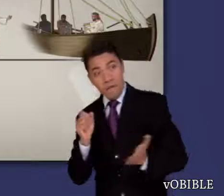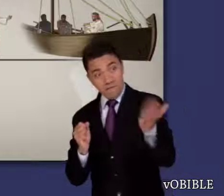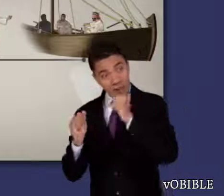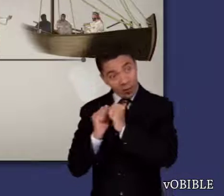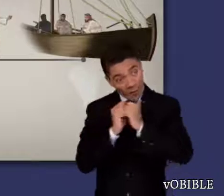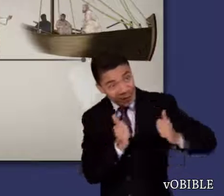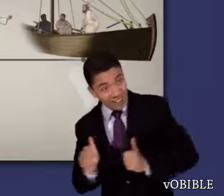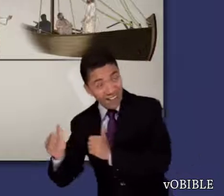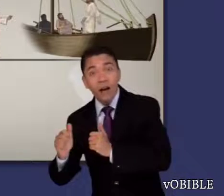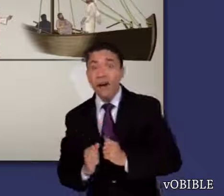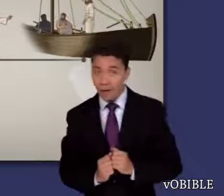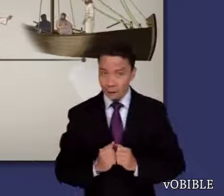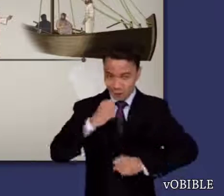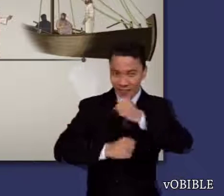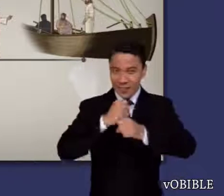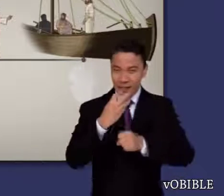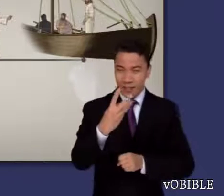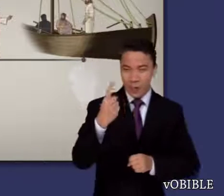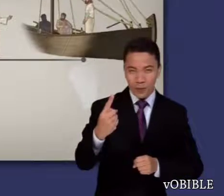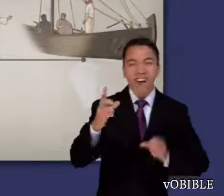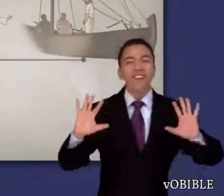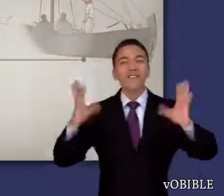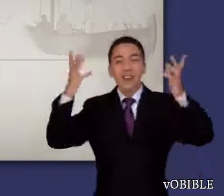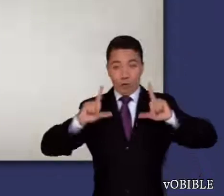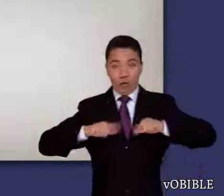convidou para ser seus seguidores.